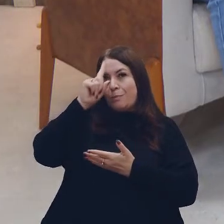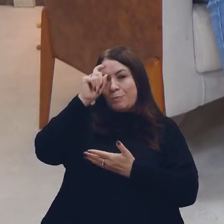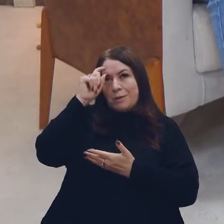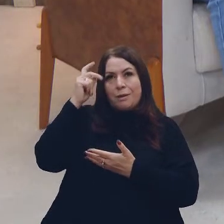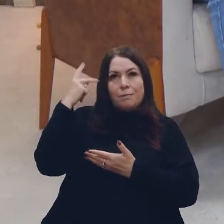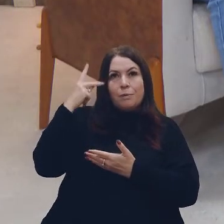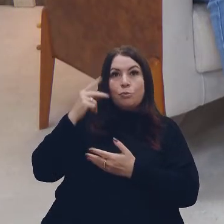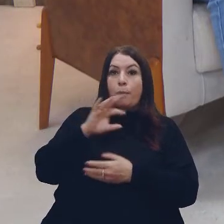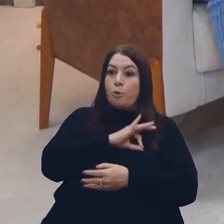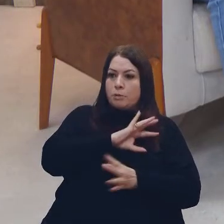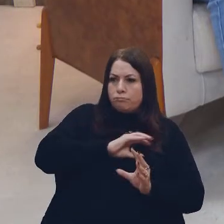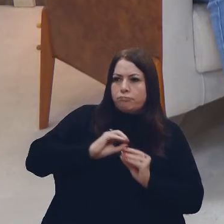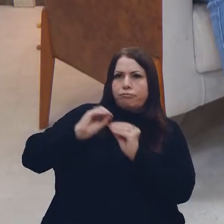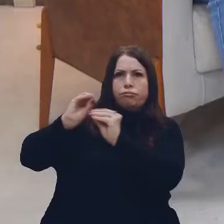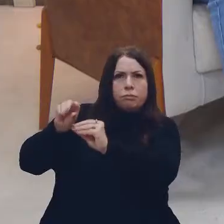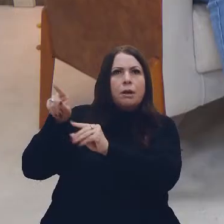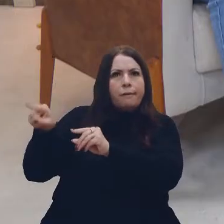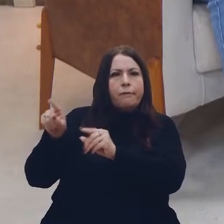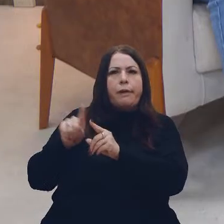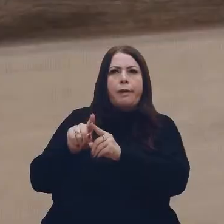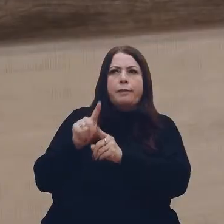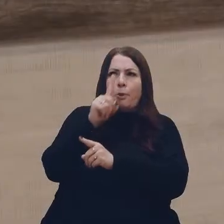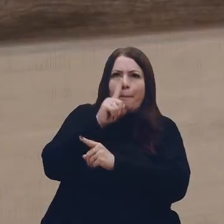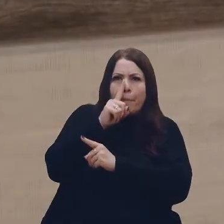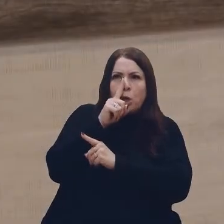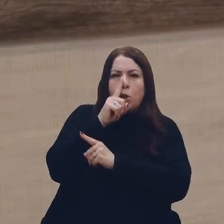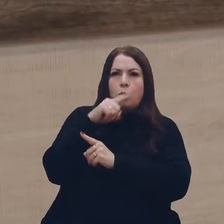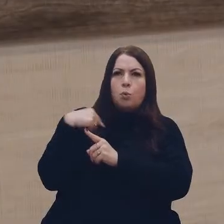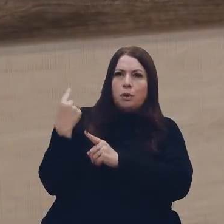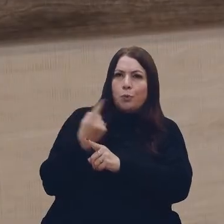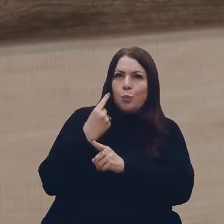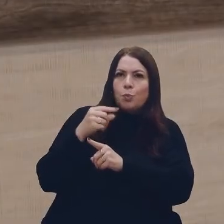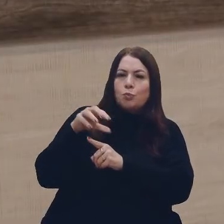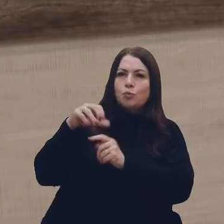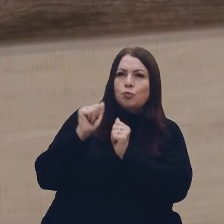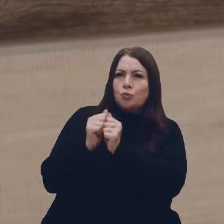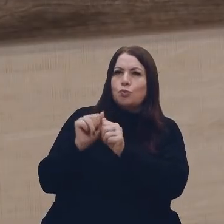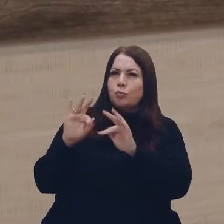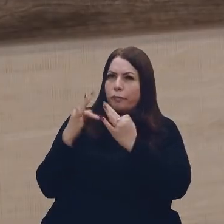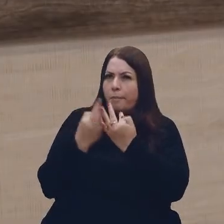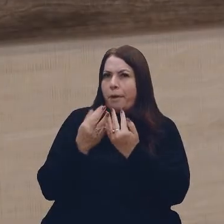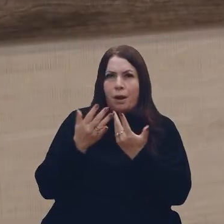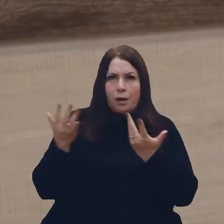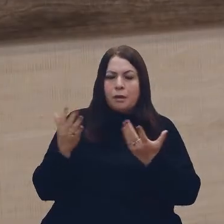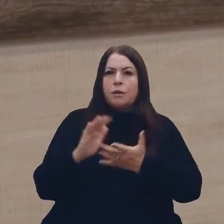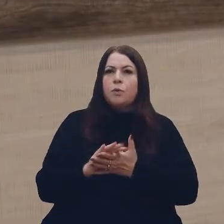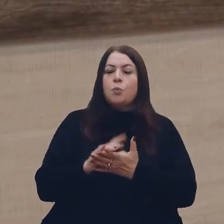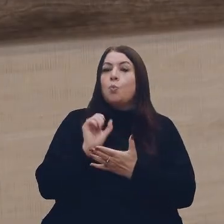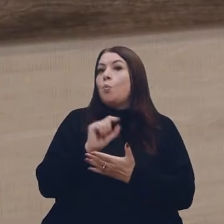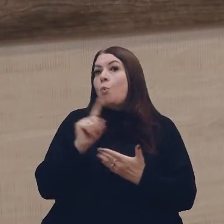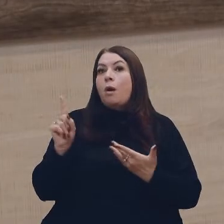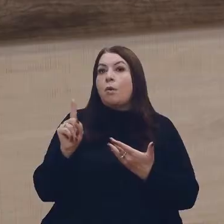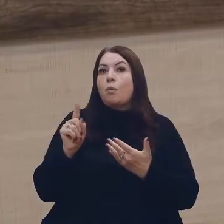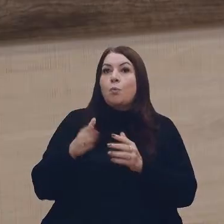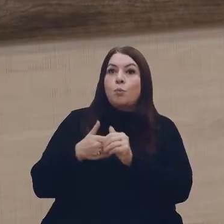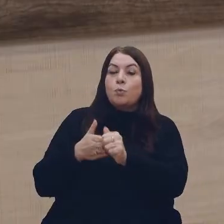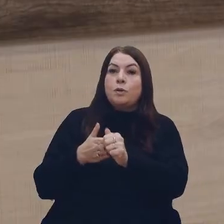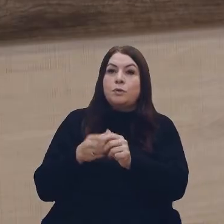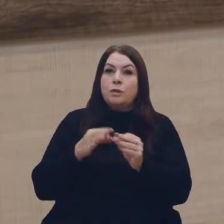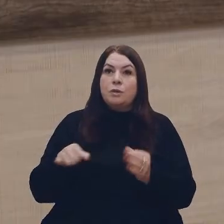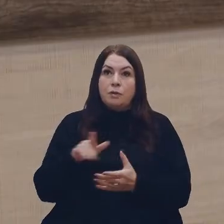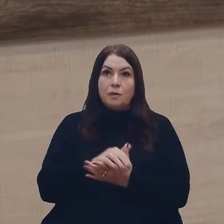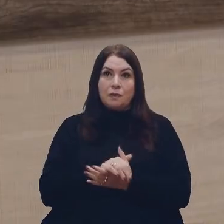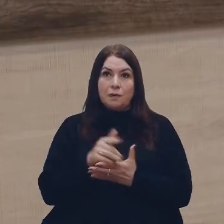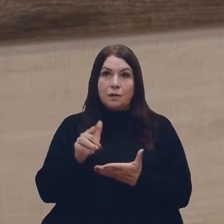da polícia, enfim, oferece risco a quem está no seu entorno, família e por aí afora. Qual seria a condução